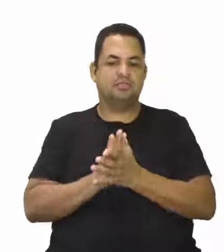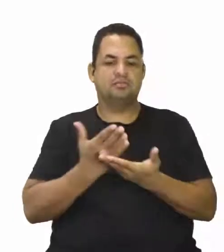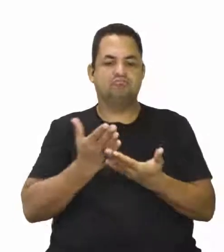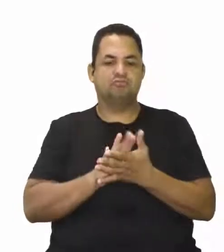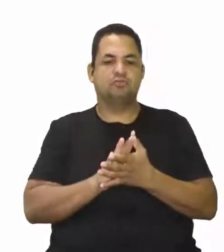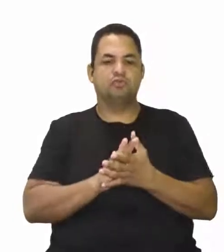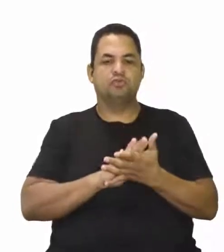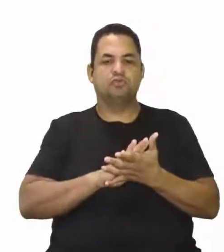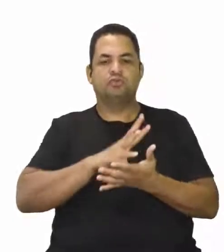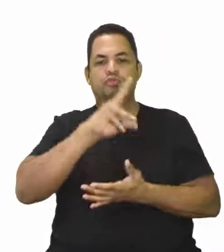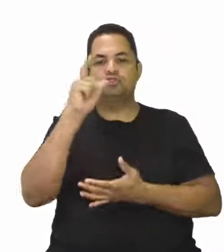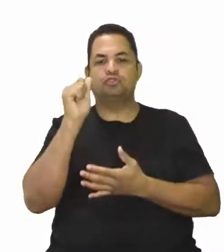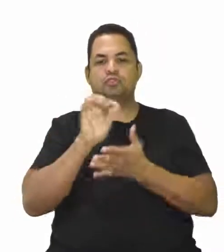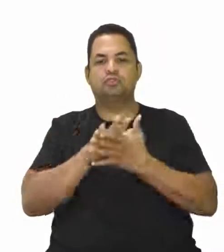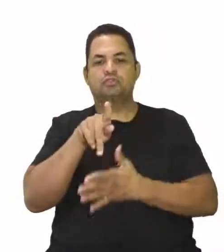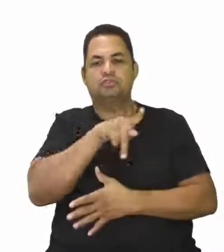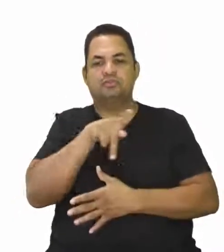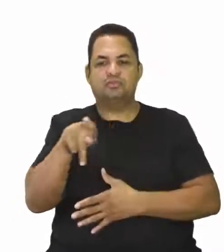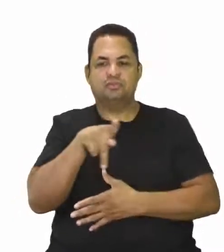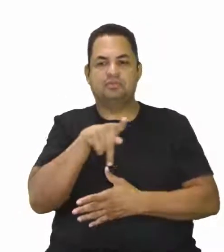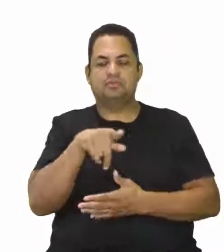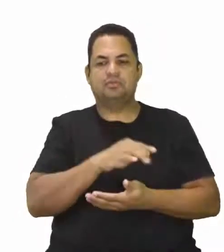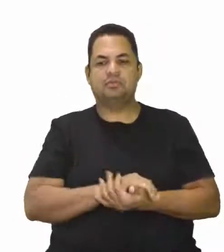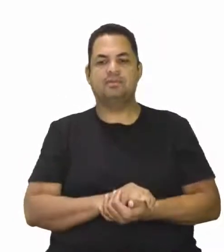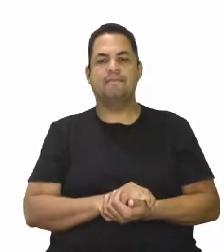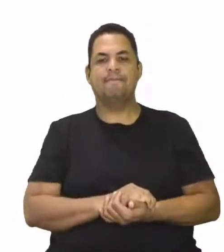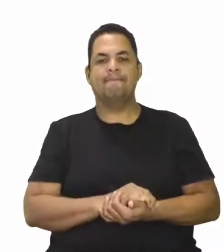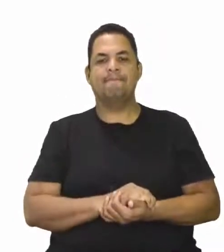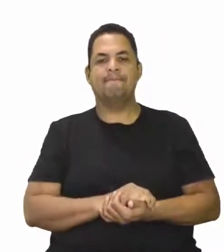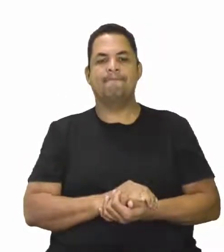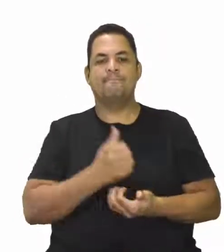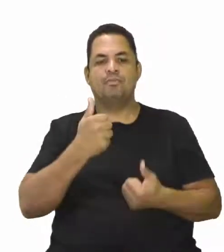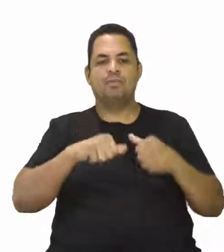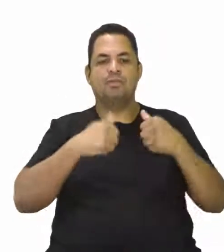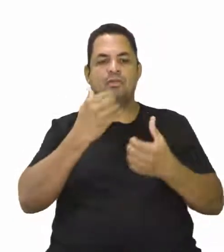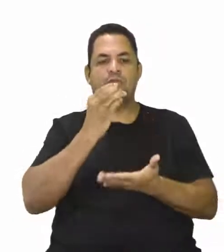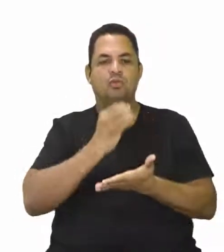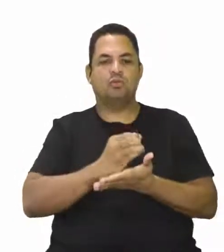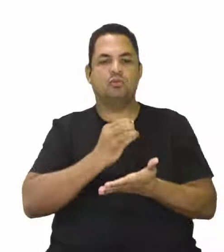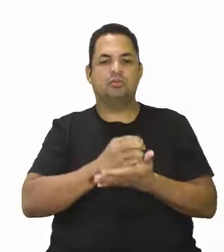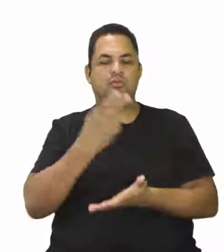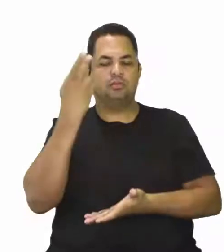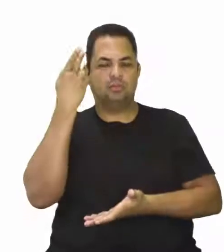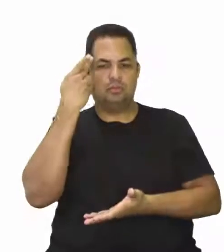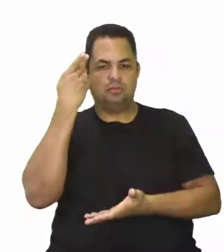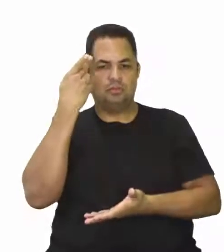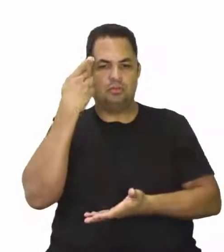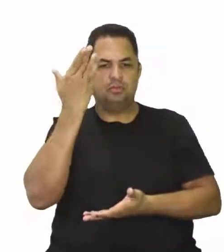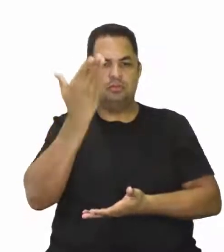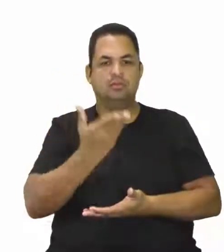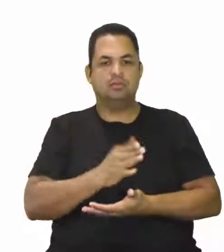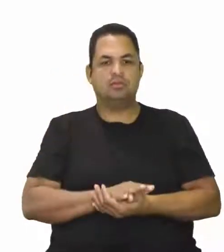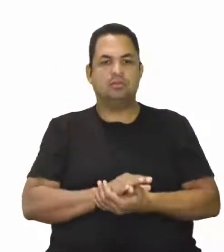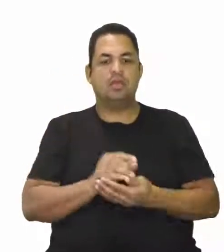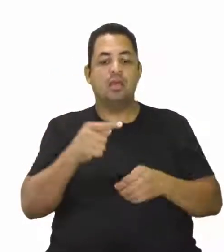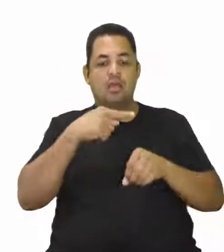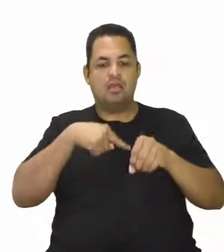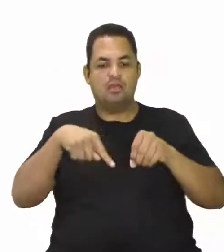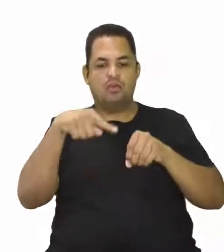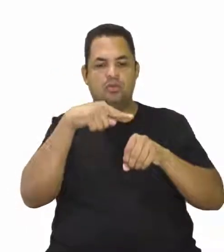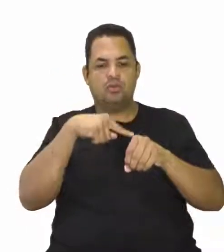bem legal o formato do copo. Então, a qualidade do copo normalmente é redondo. Então,